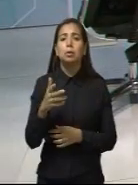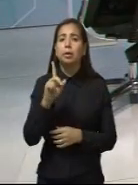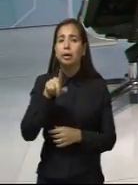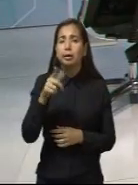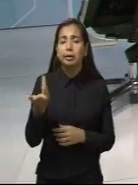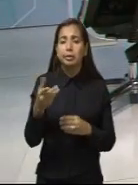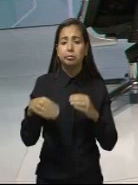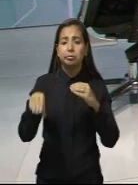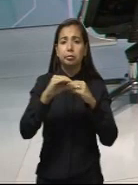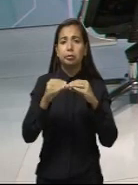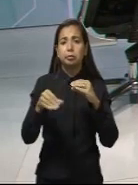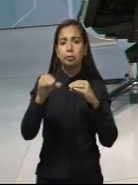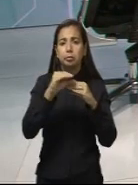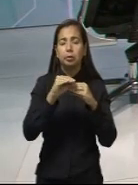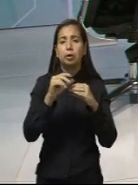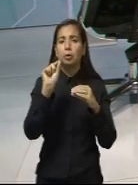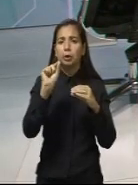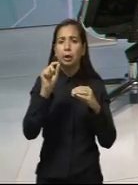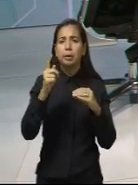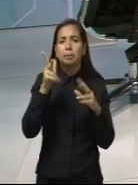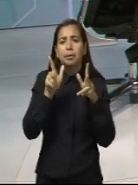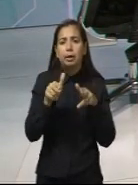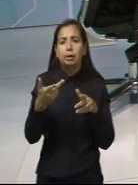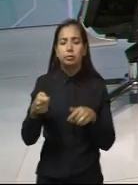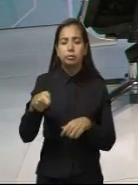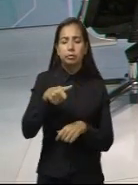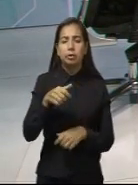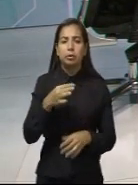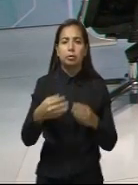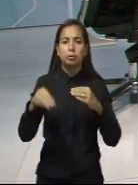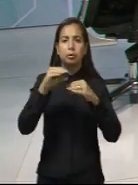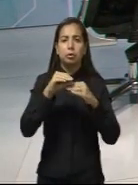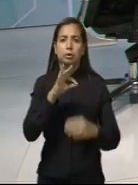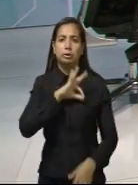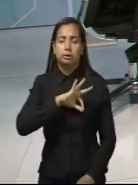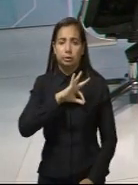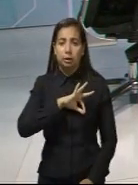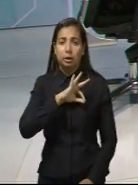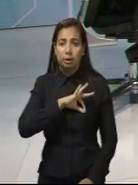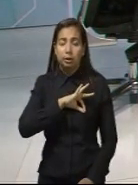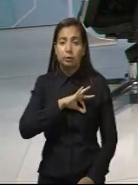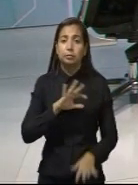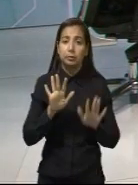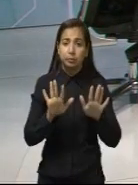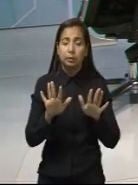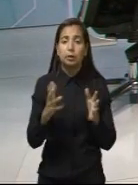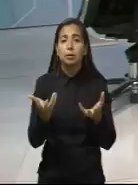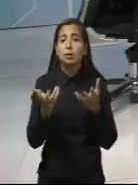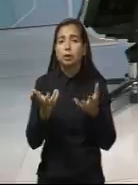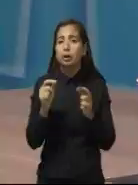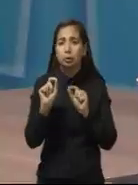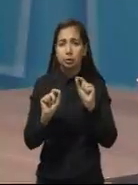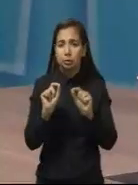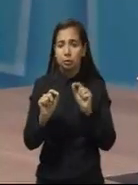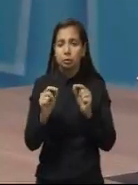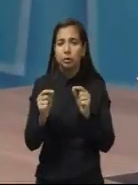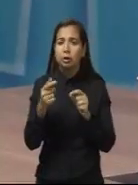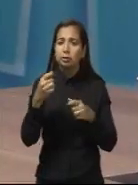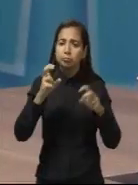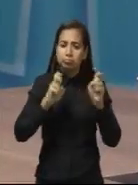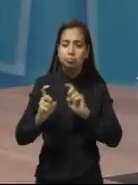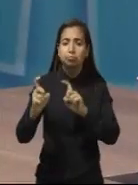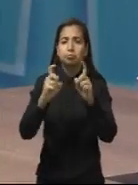ganhos indiretos, aumento de salário indireto. Eu queria colocar essa discussão para que os senhores da bancada interagissem aí sobre